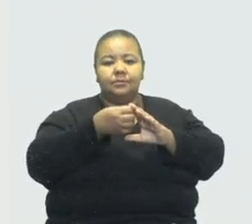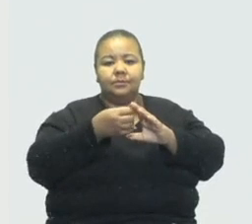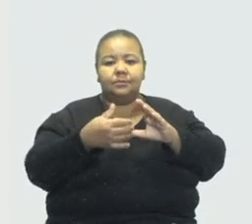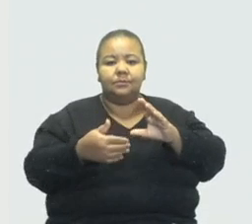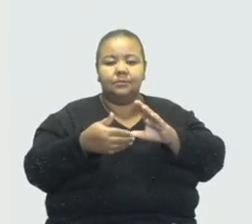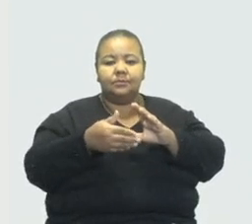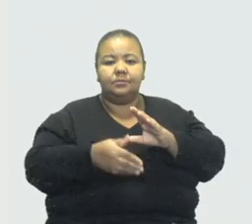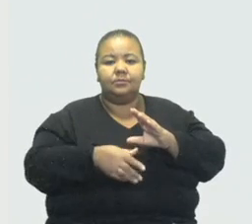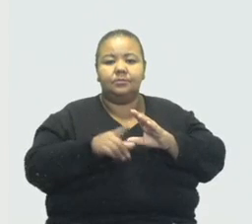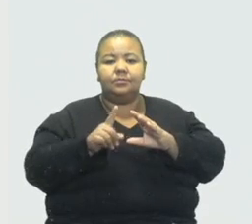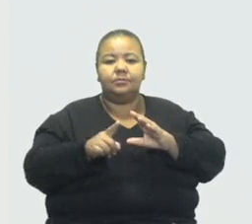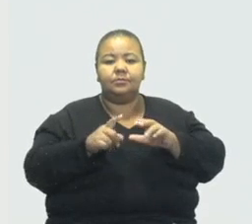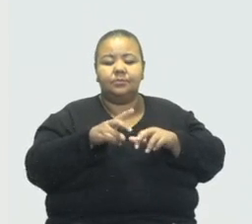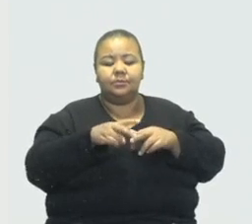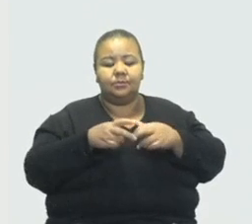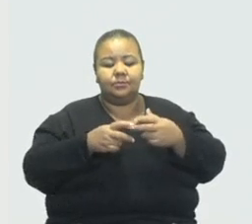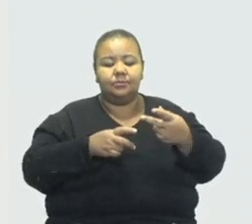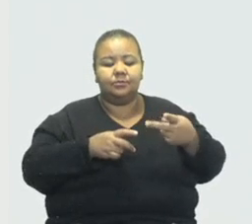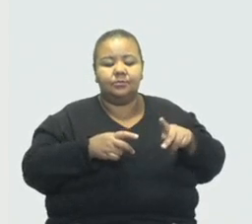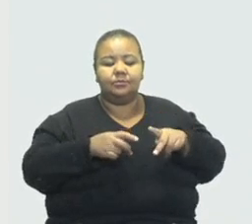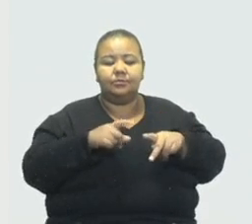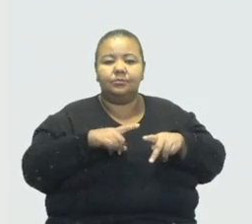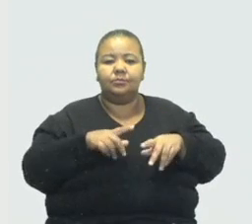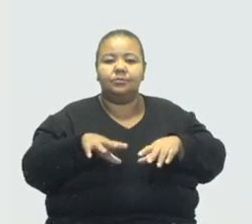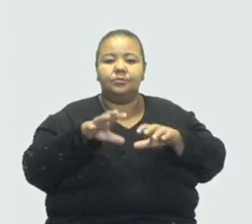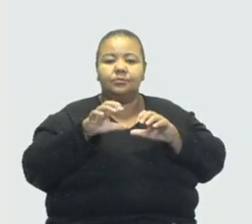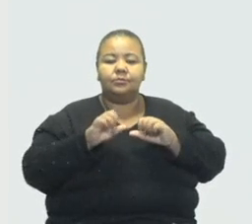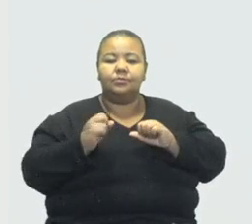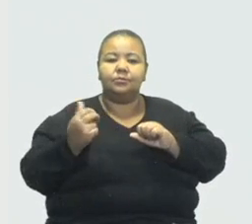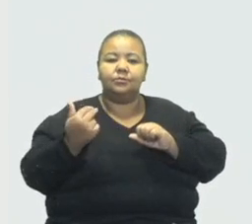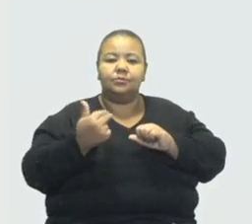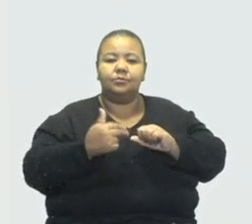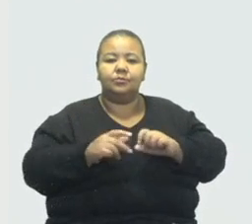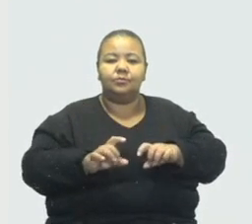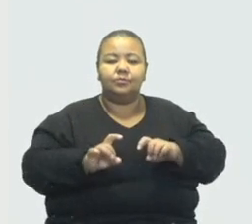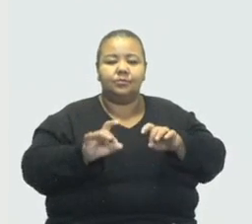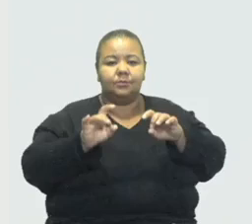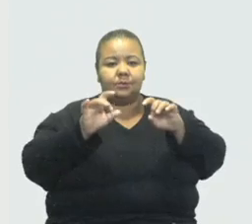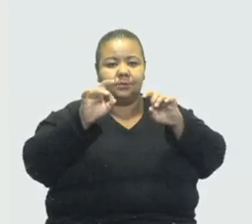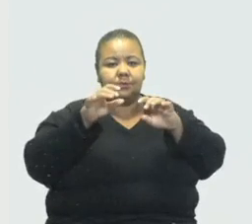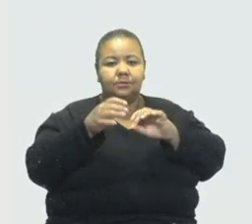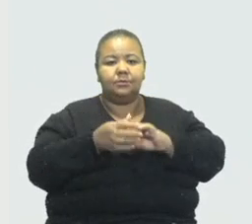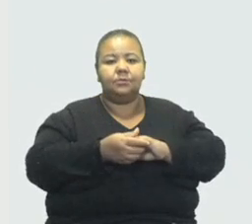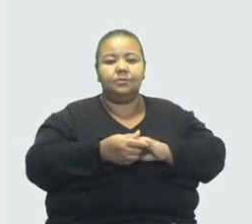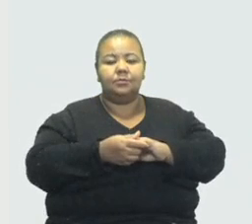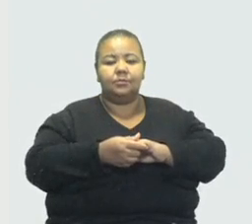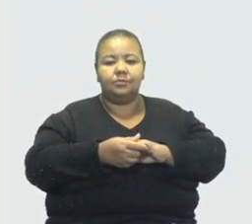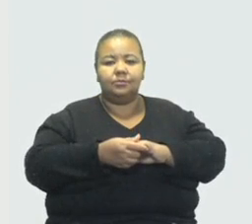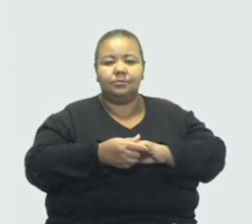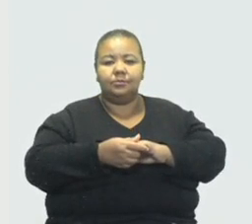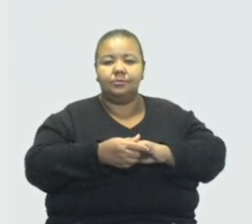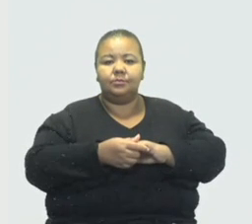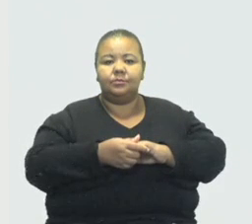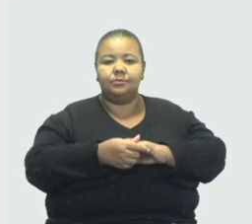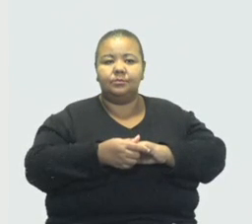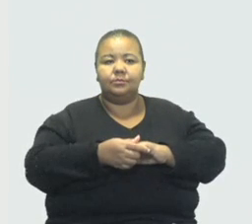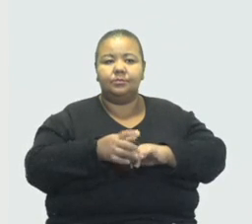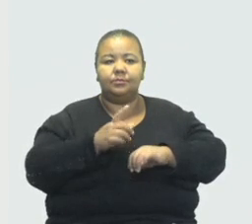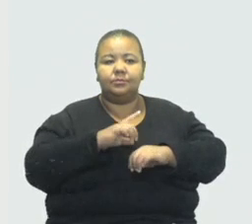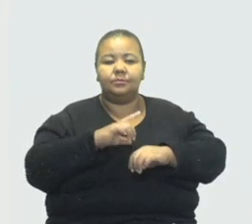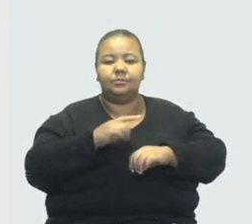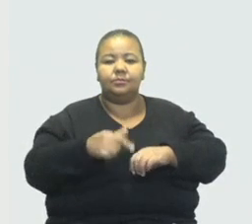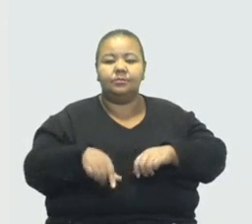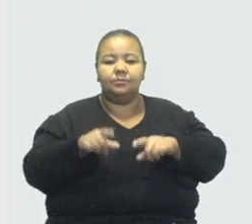características e, devido a isso, elas recebem uma nomenclatura especial. Vejamos algumas. Nós temos aqui a